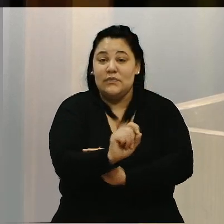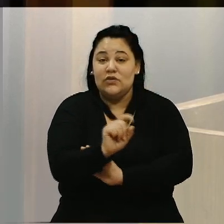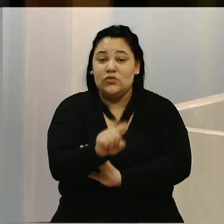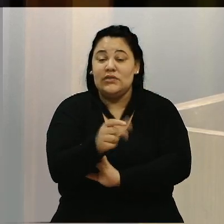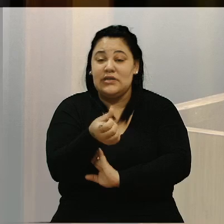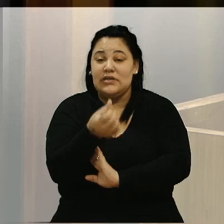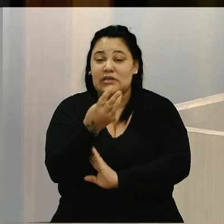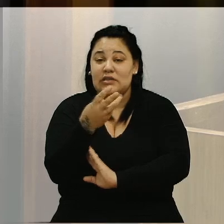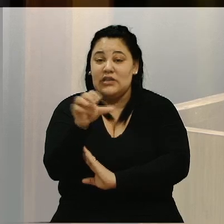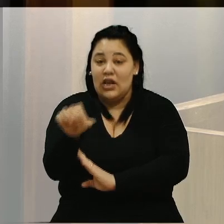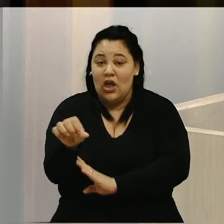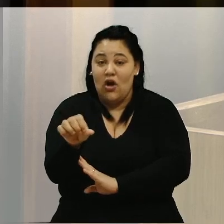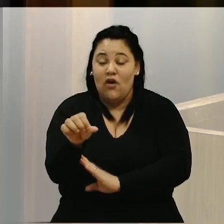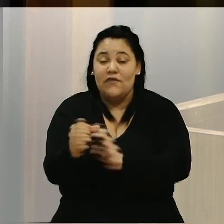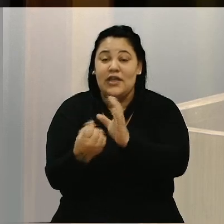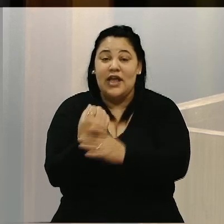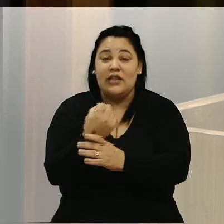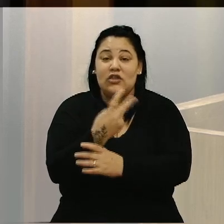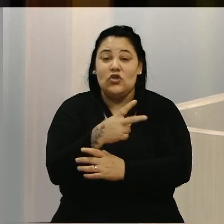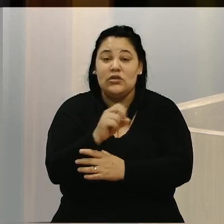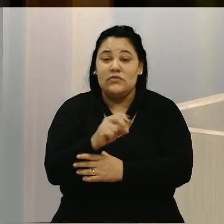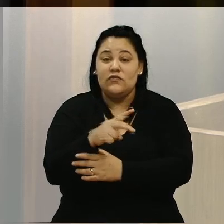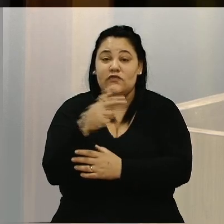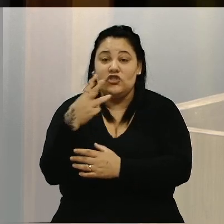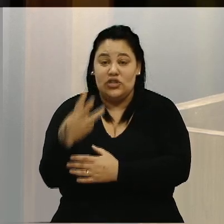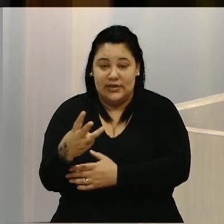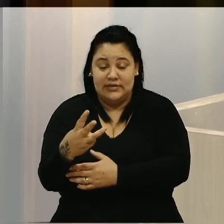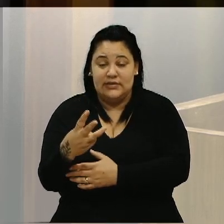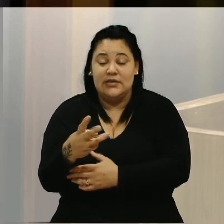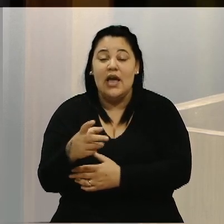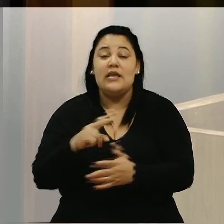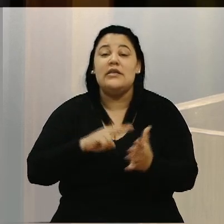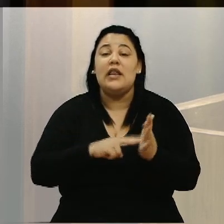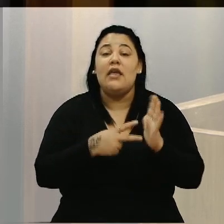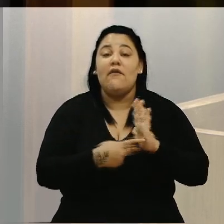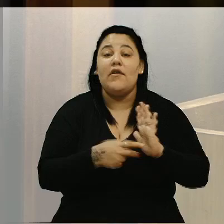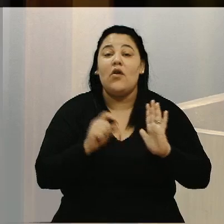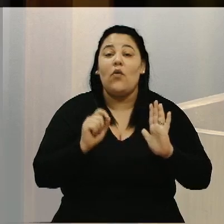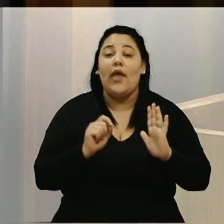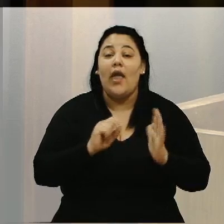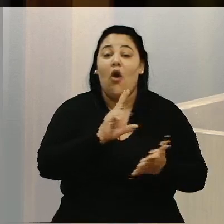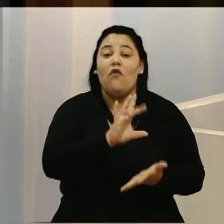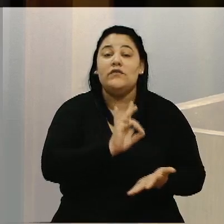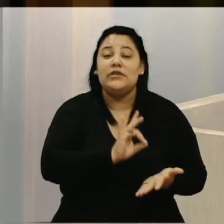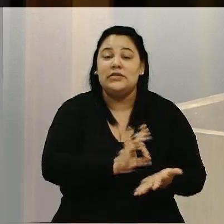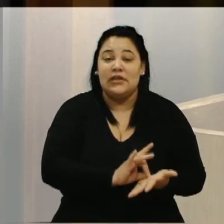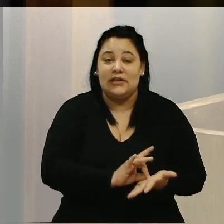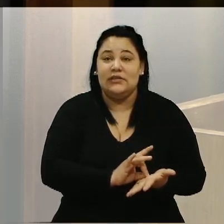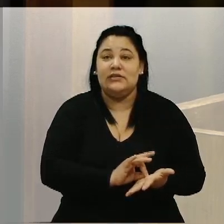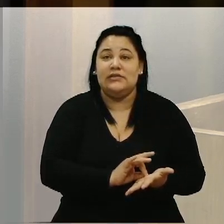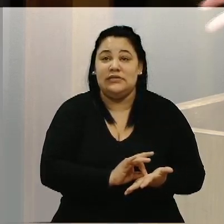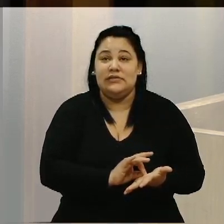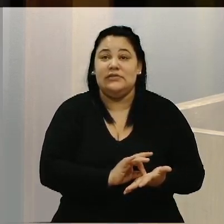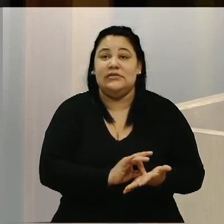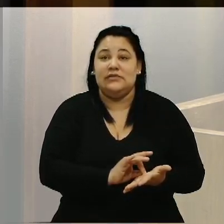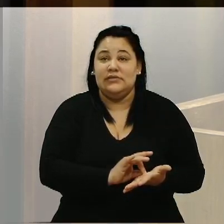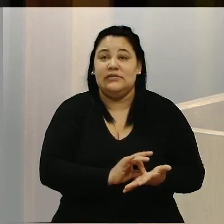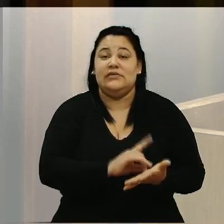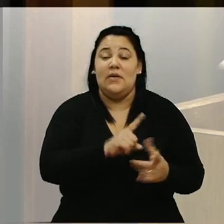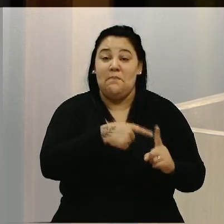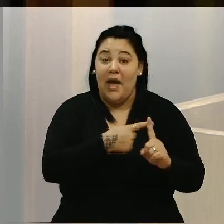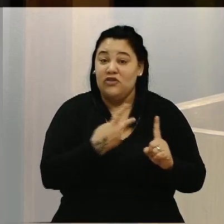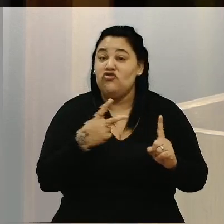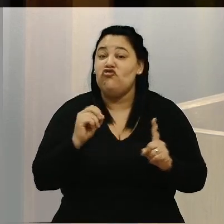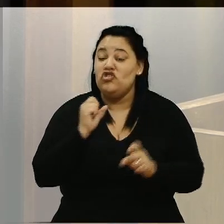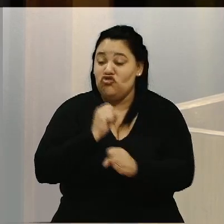10.639 de 2023, ou seja, que foi implementada passados mais de 20 anos,